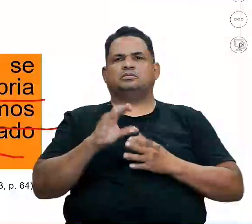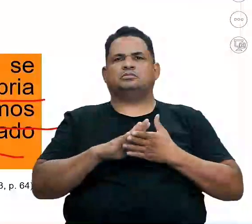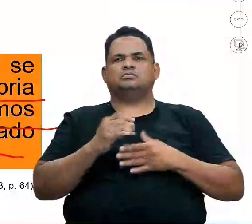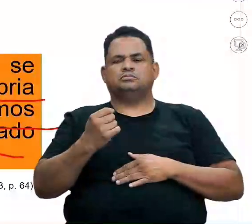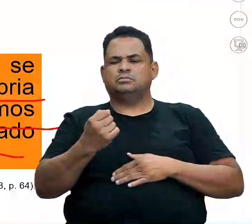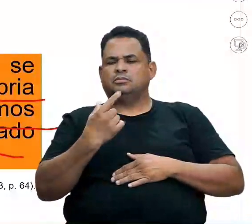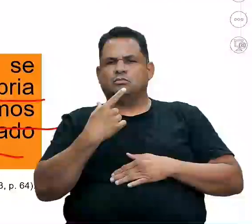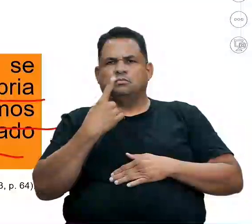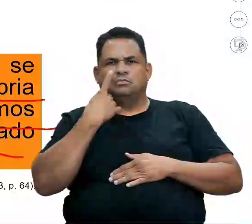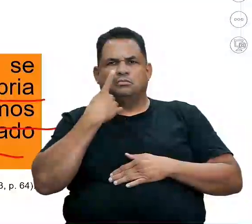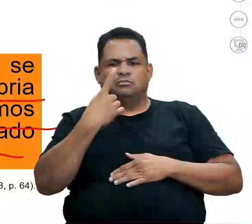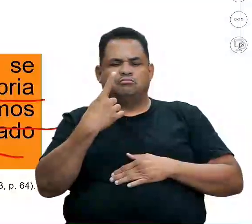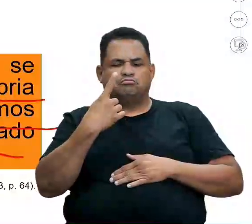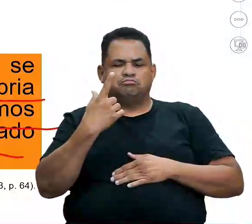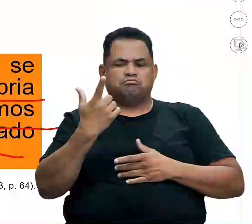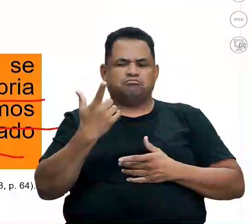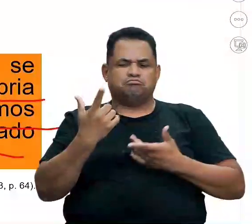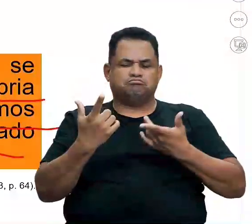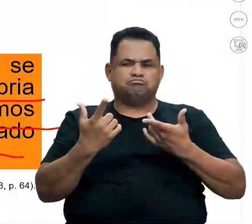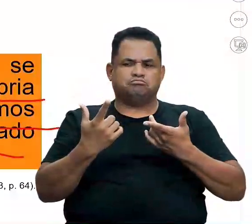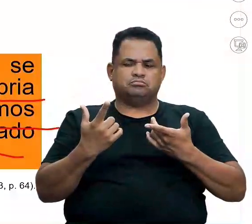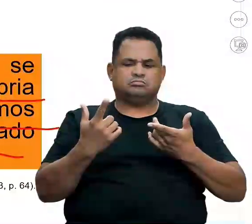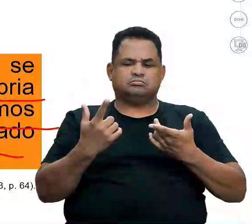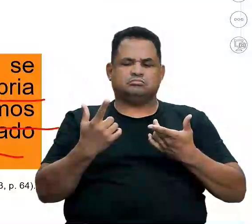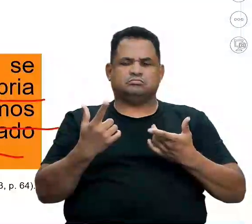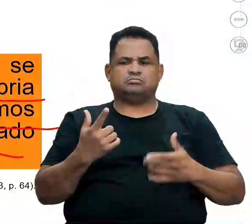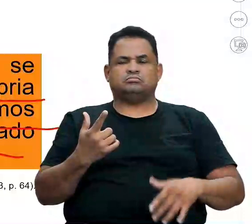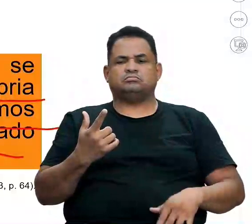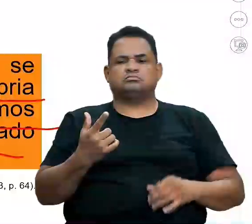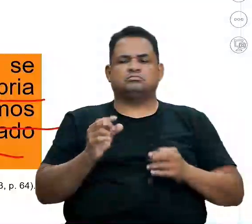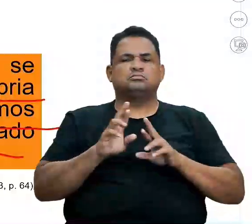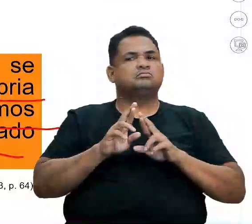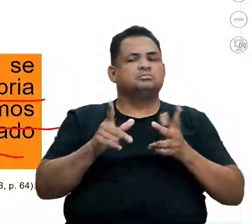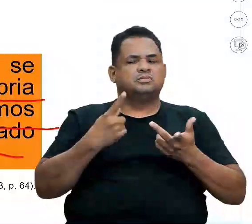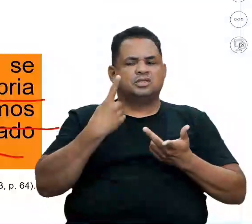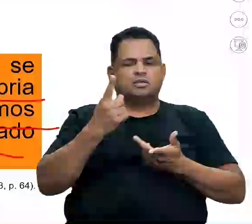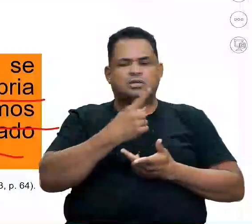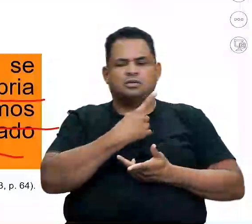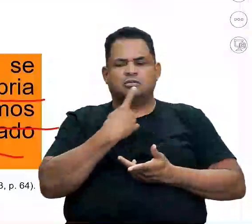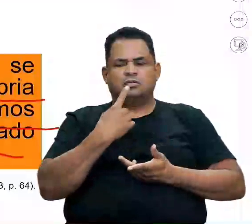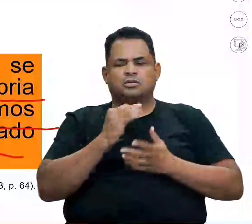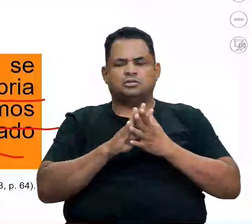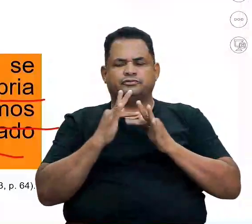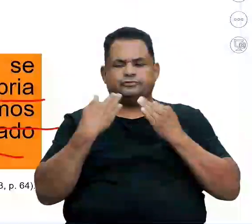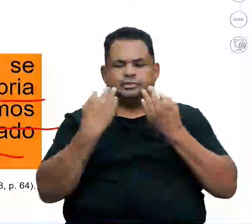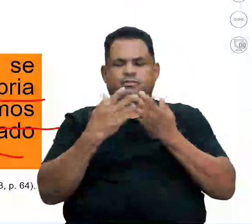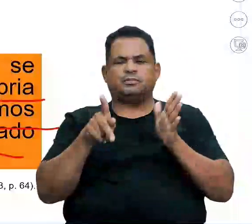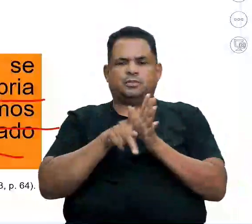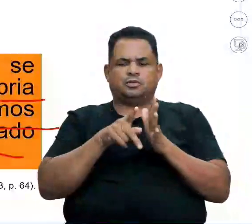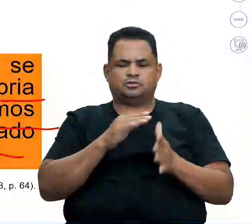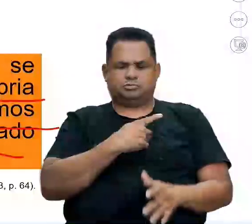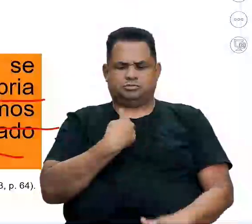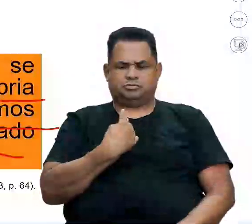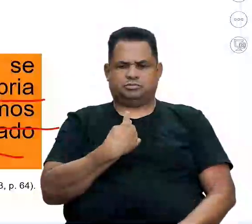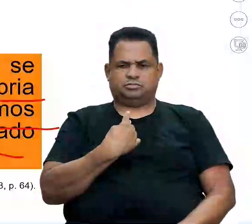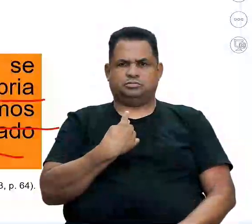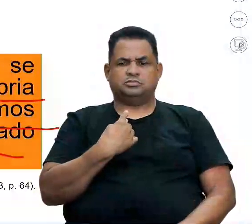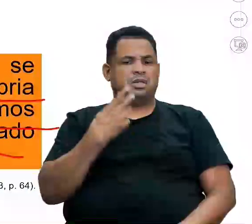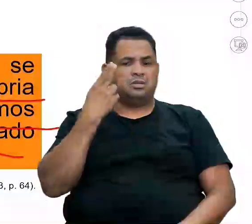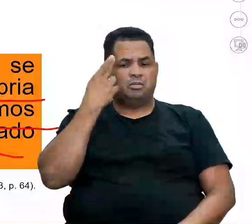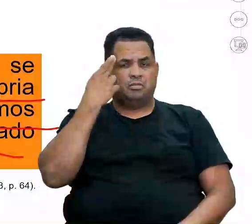estranhar algo que é algo diferente do que é familiar para nós é algo até comum,